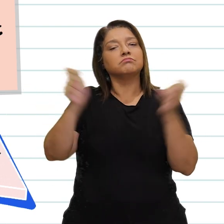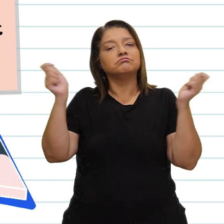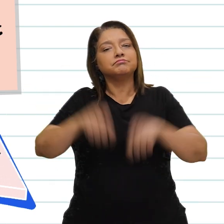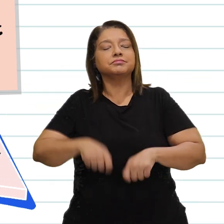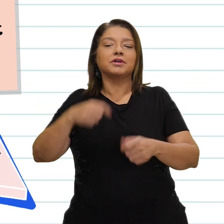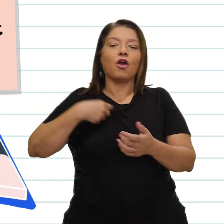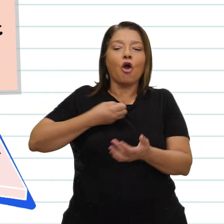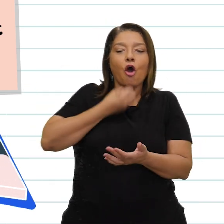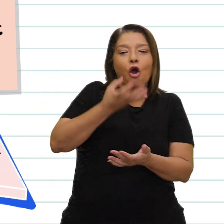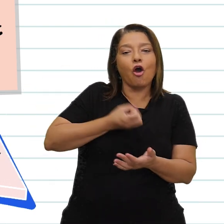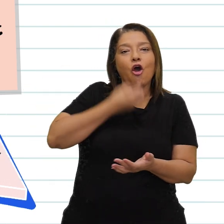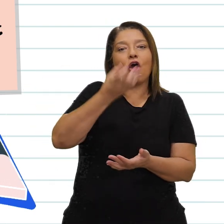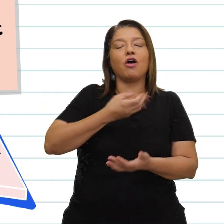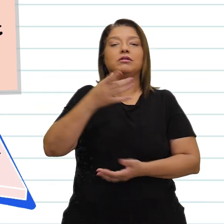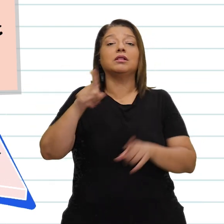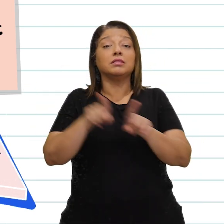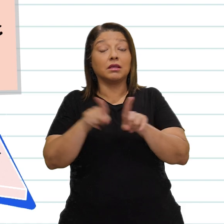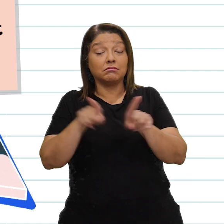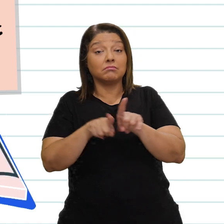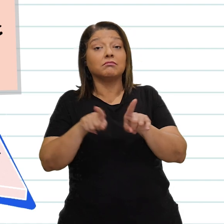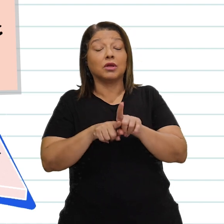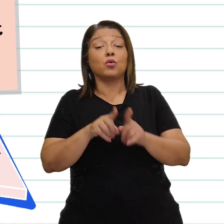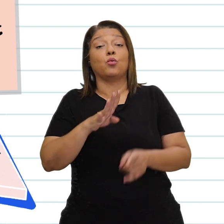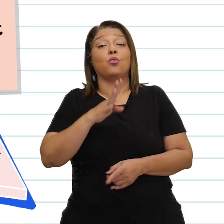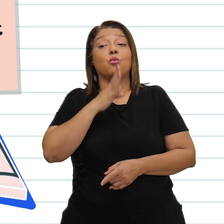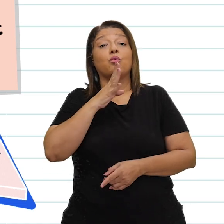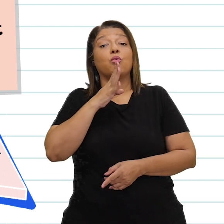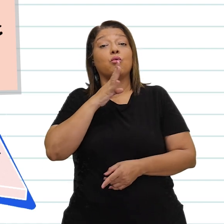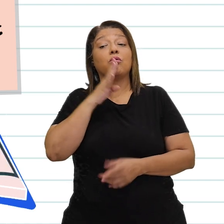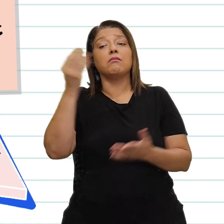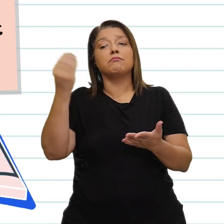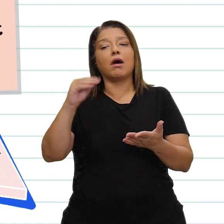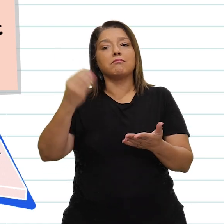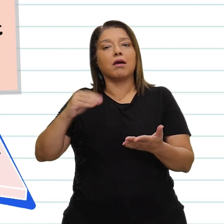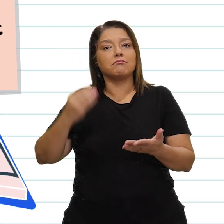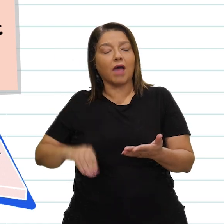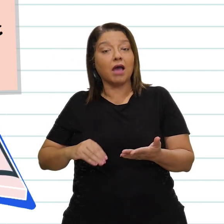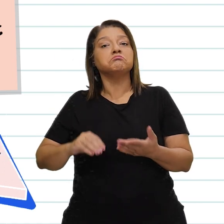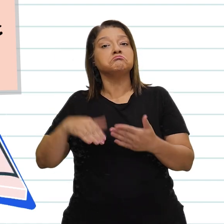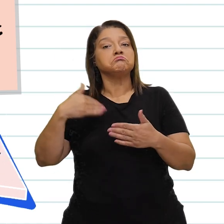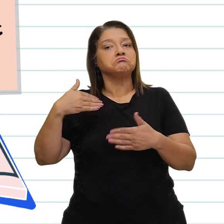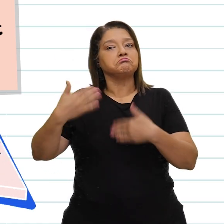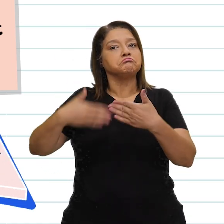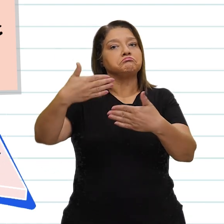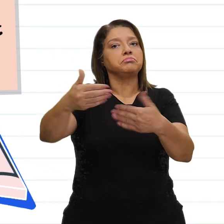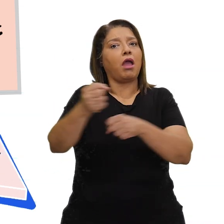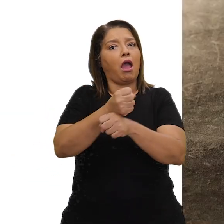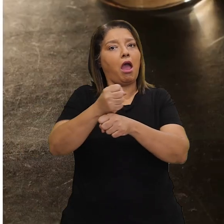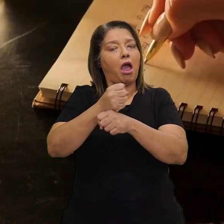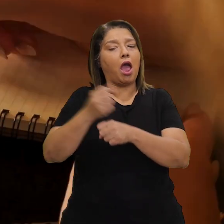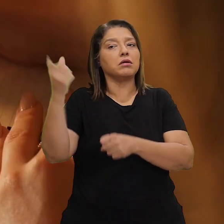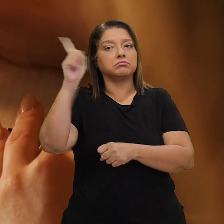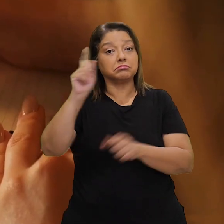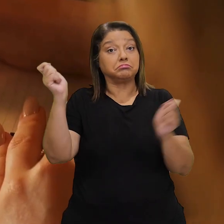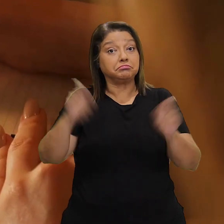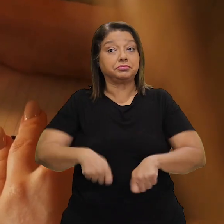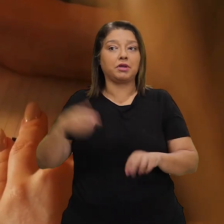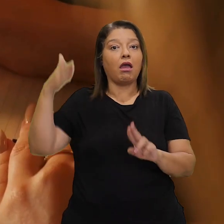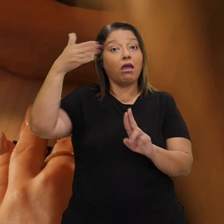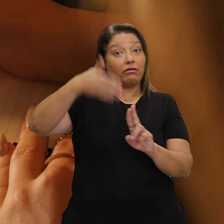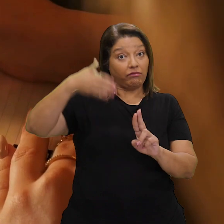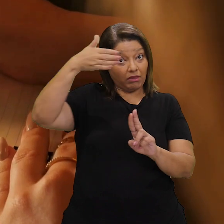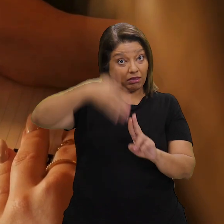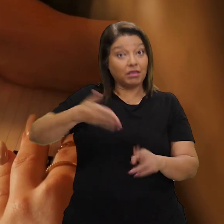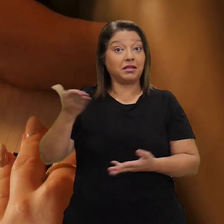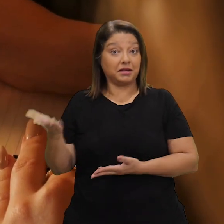expressão e autoconhecimento que anos depois viraram referência. Para a psicologia